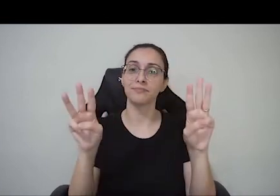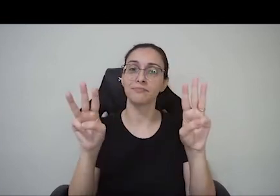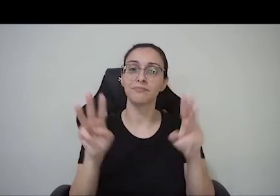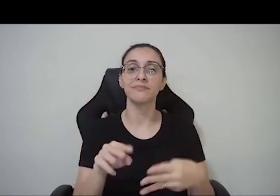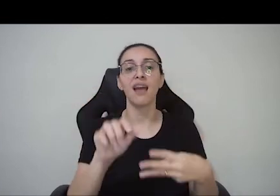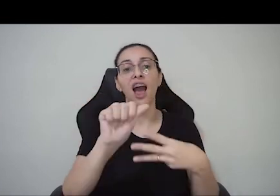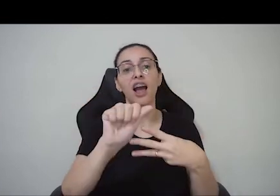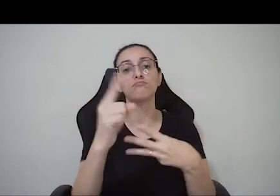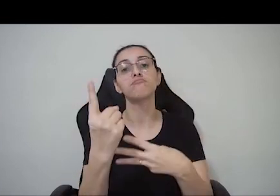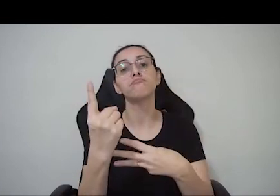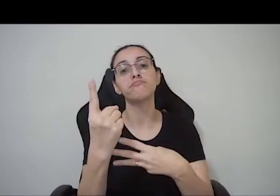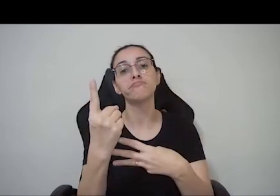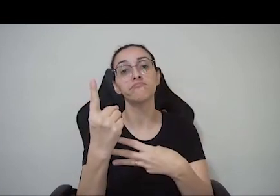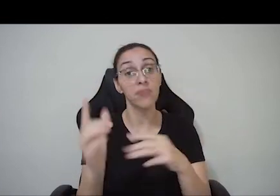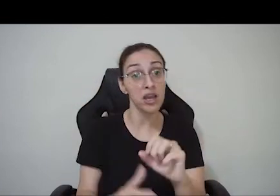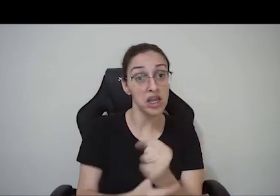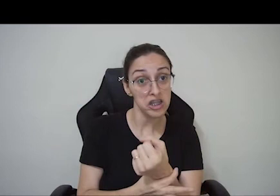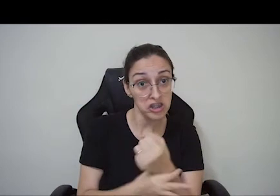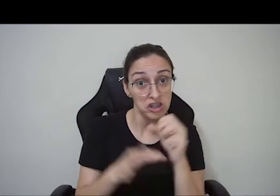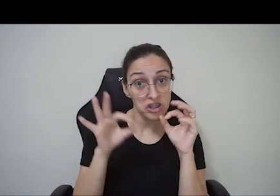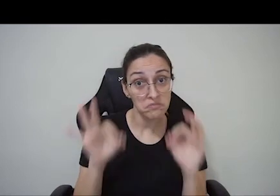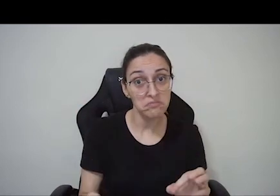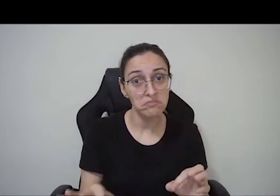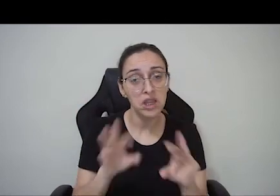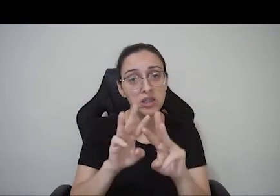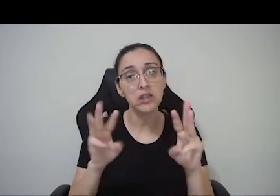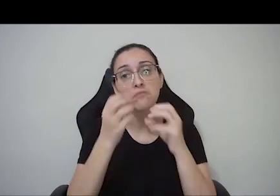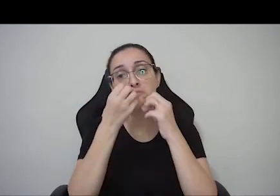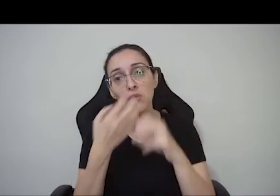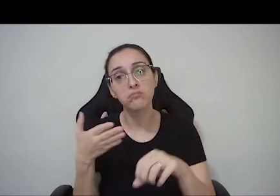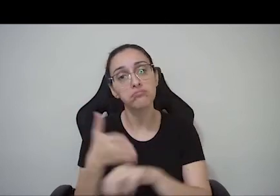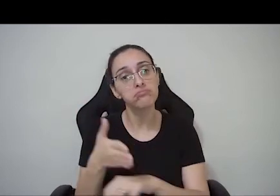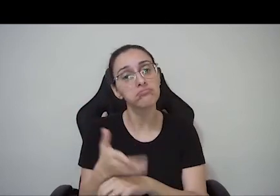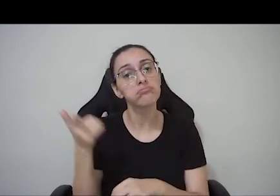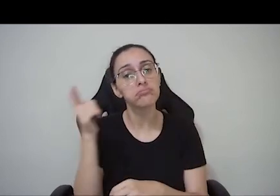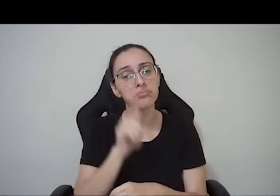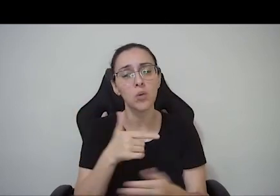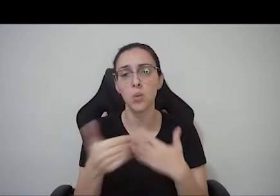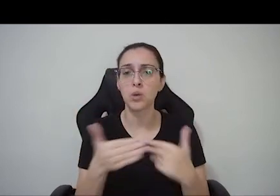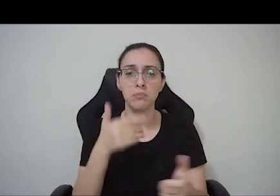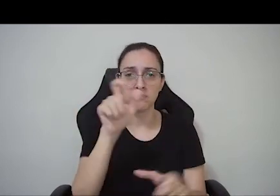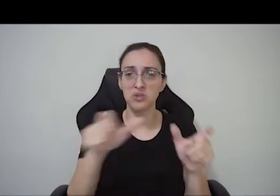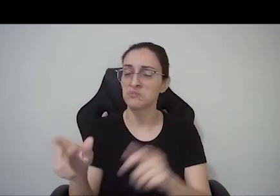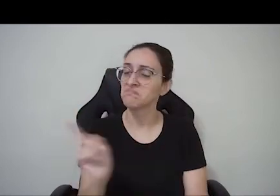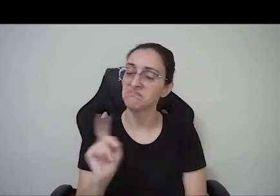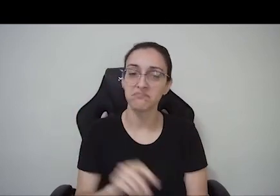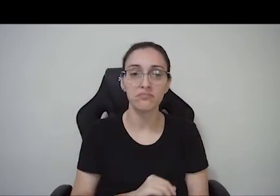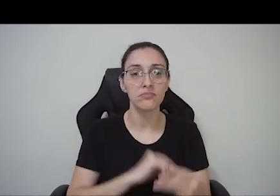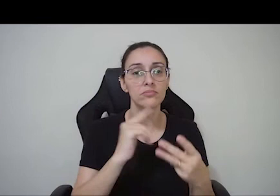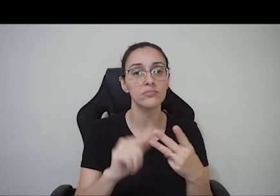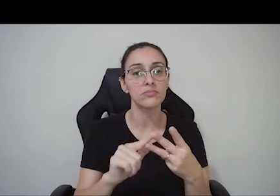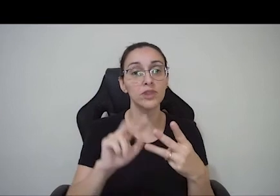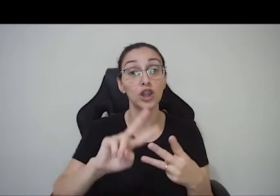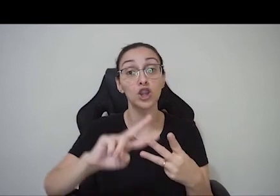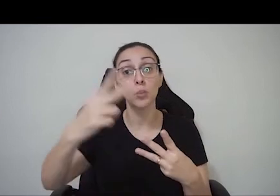A, mas isso não garante um site bom para que seja utilizado para qualquer pessoa. O